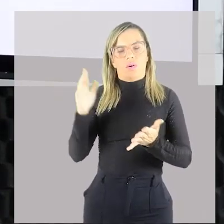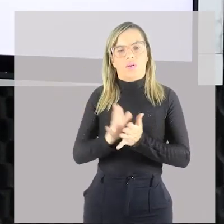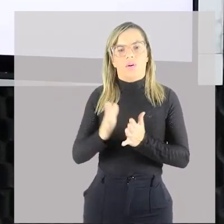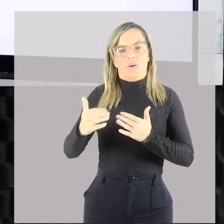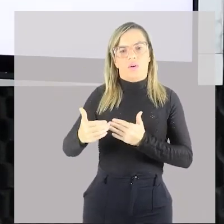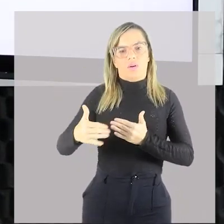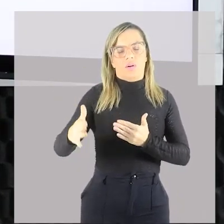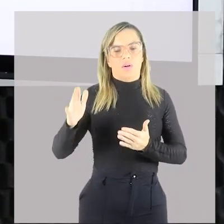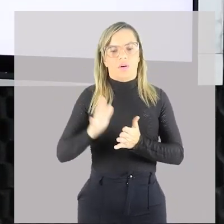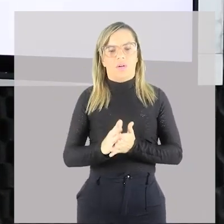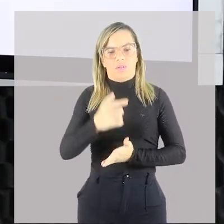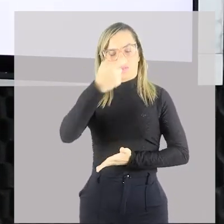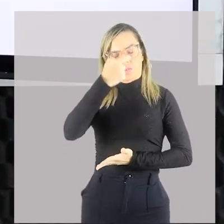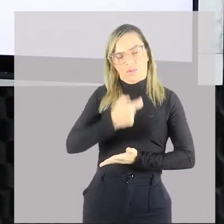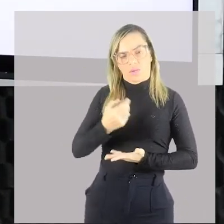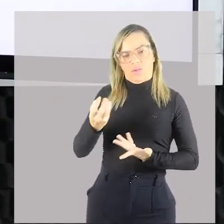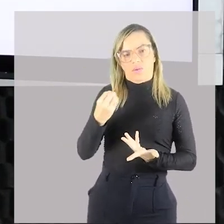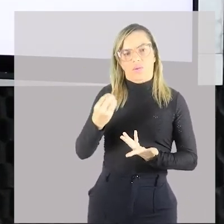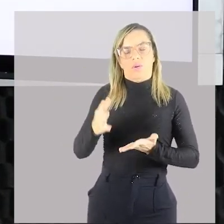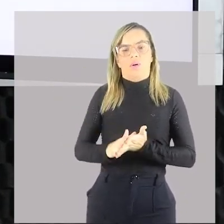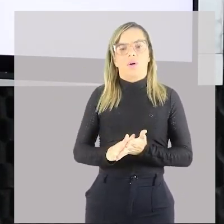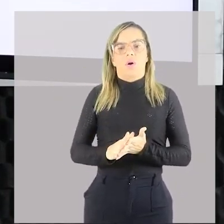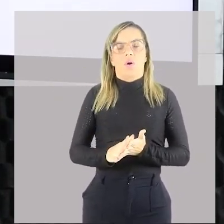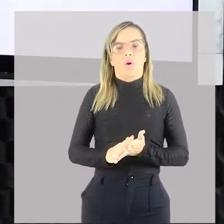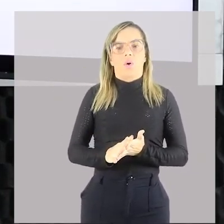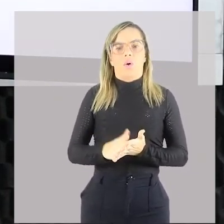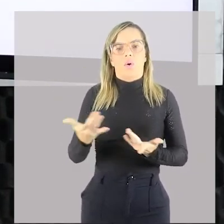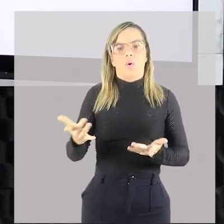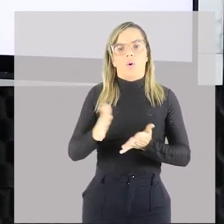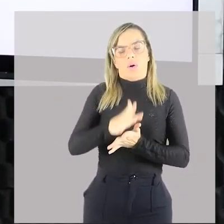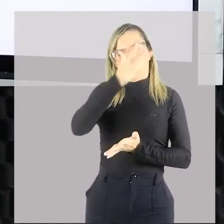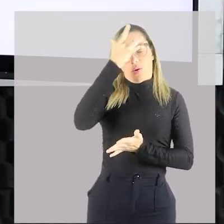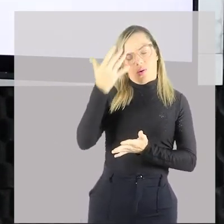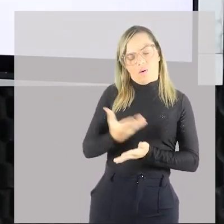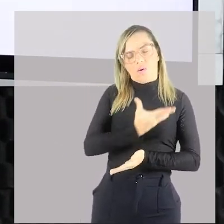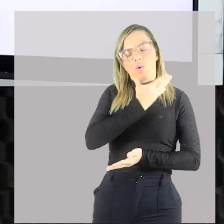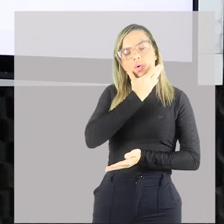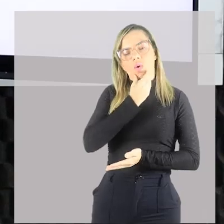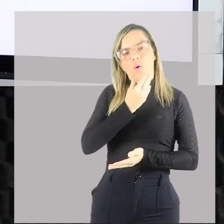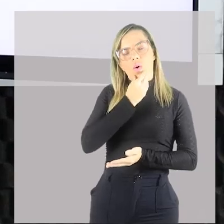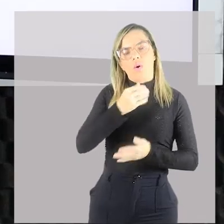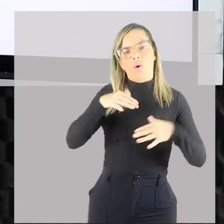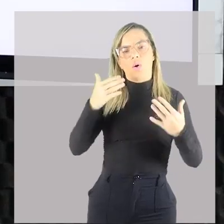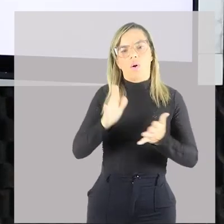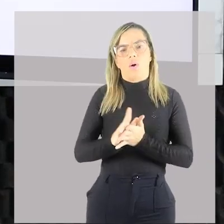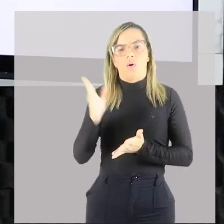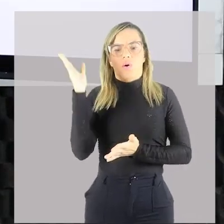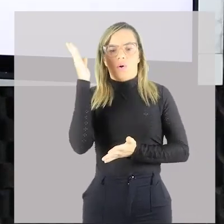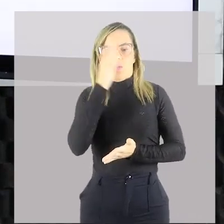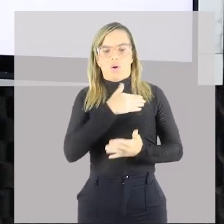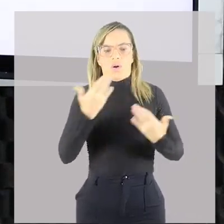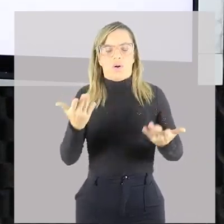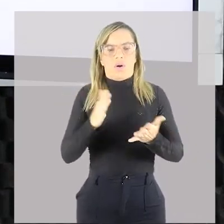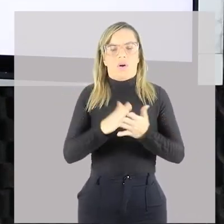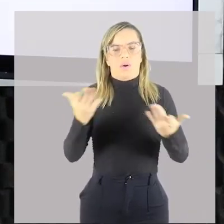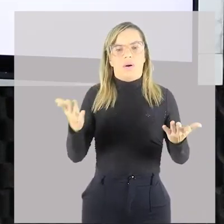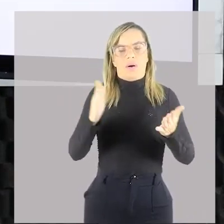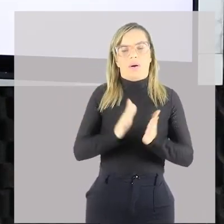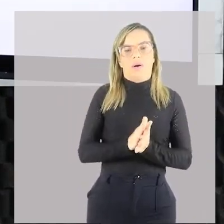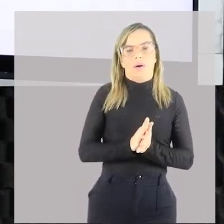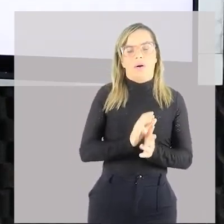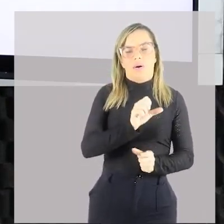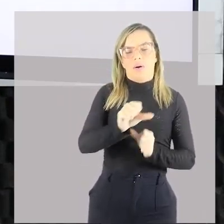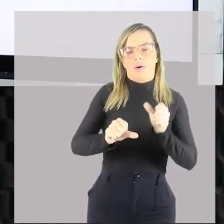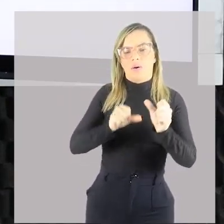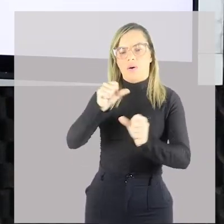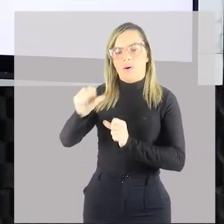estado de natureza, do qual o homem é mau, Hobbes não vai se abnegar a falar isso, e a passagem para o